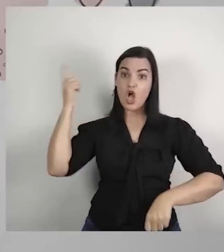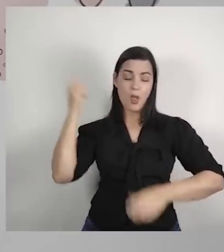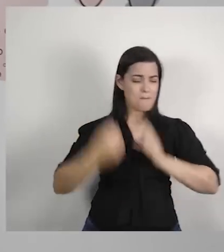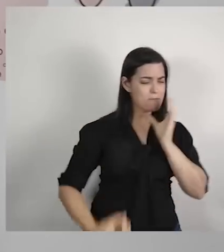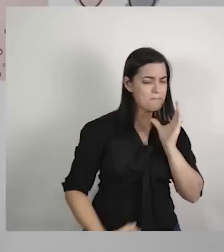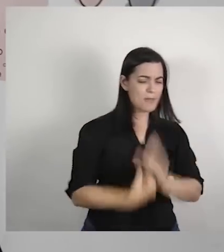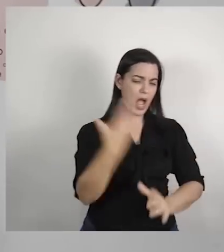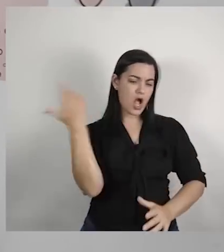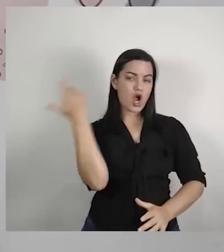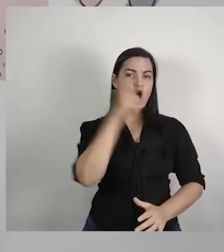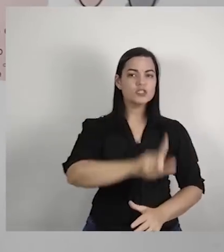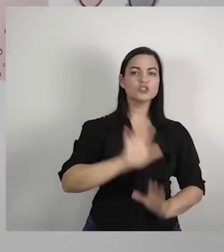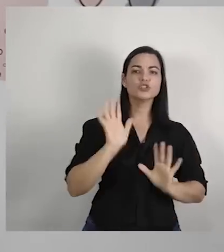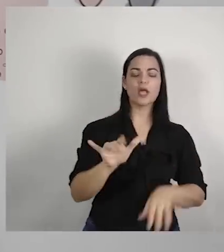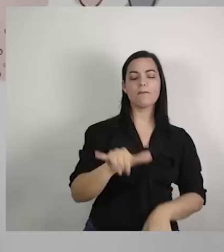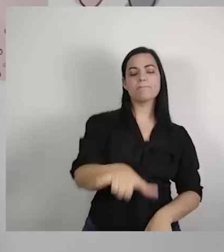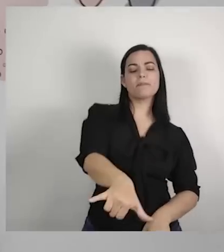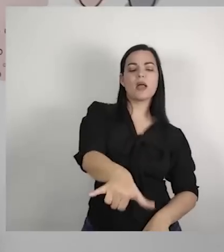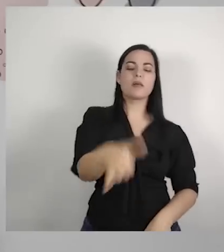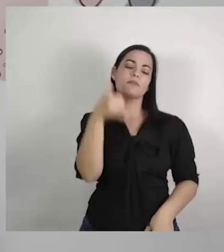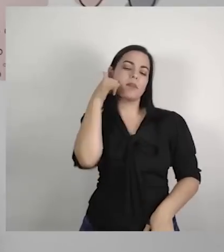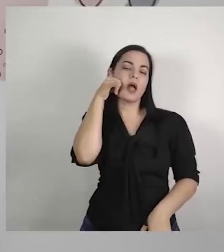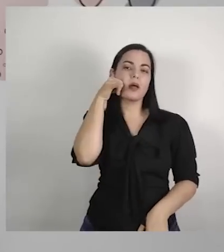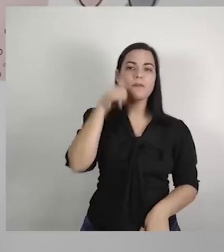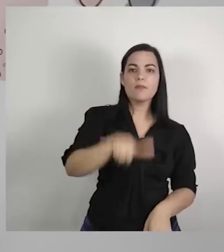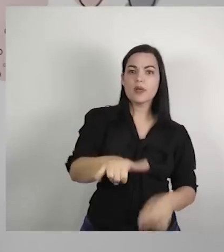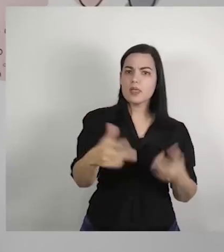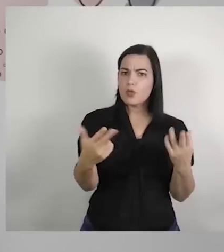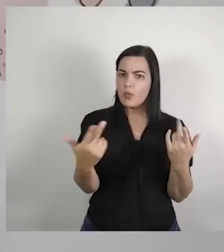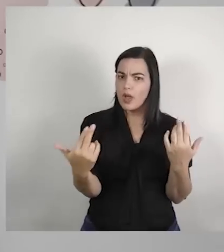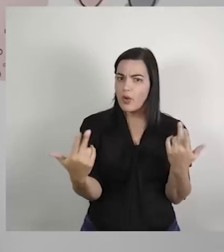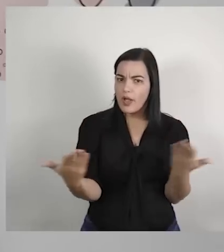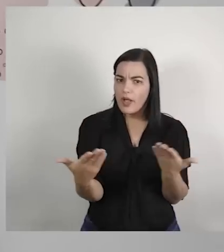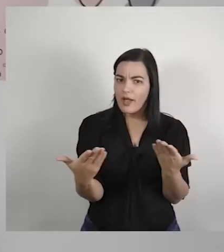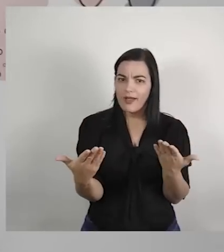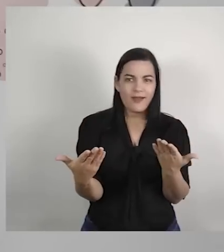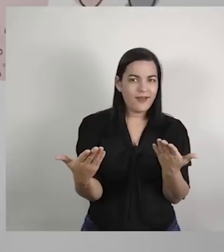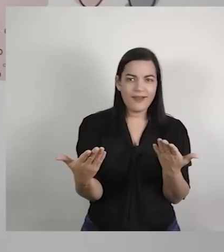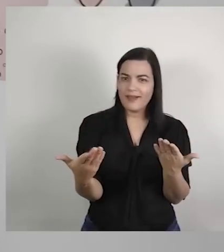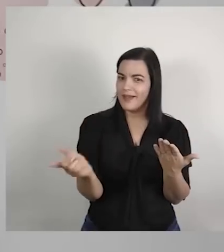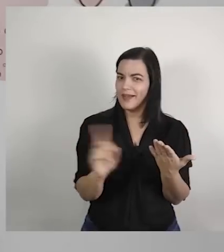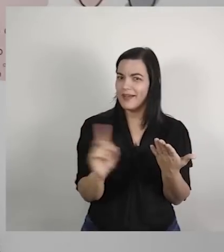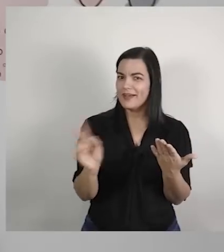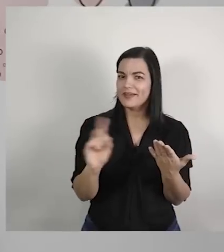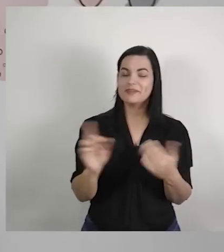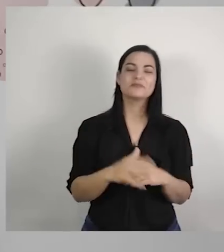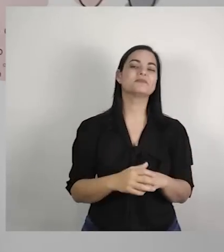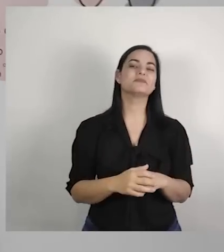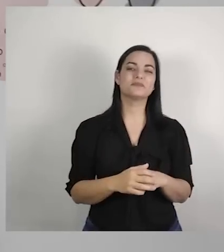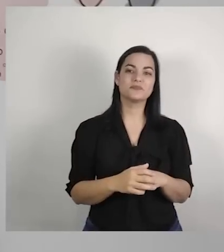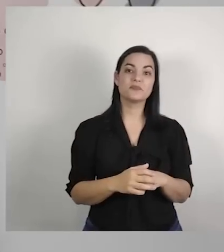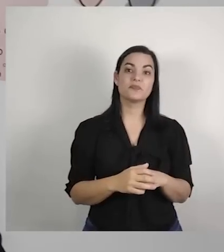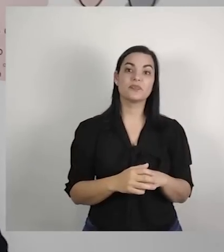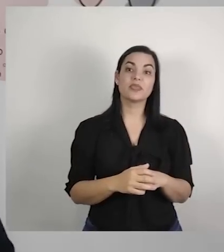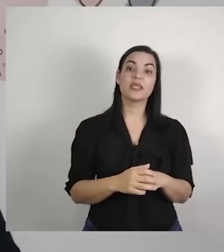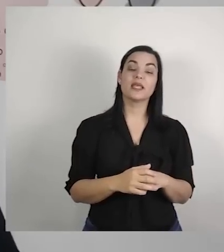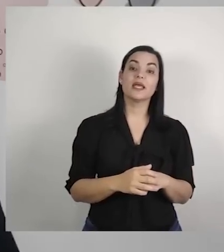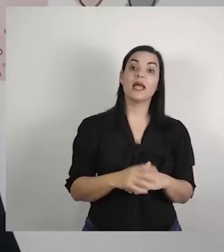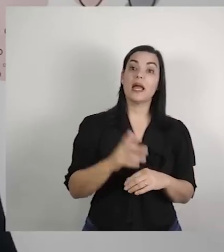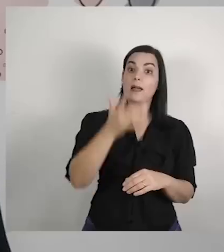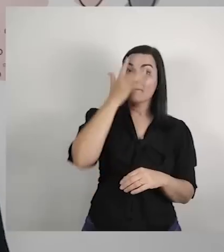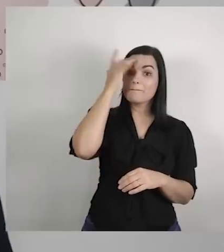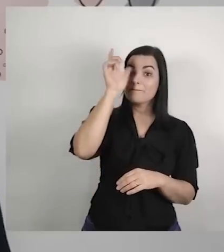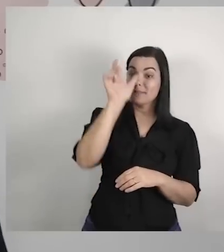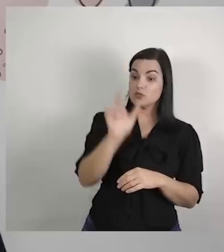primeira descoberta eles tinham o telefone funcionando como nós temos hoje, não, viu? Era assim, ou